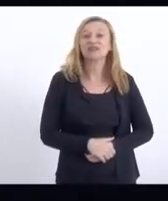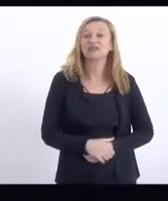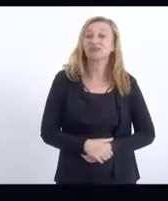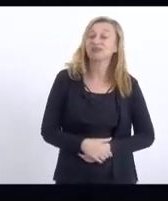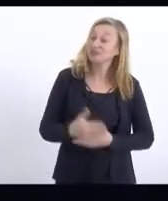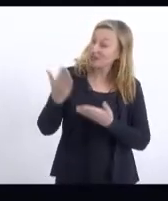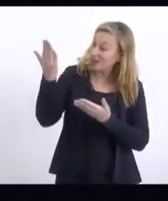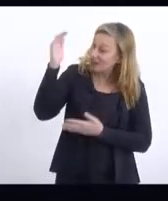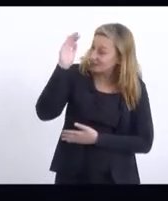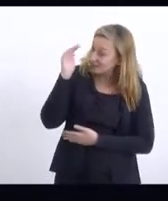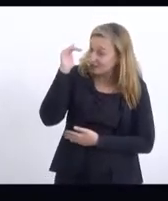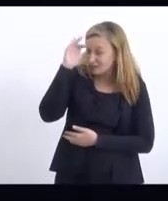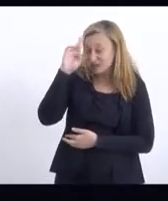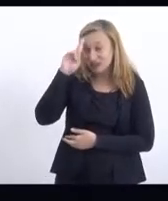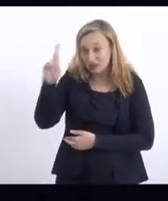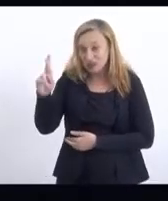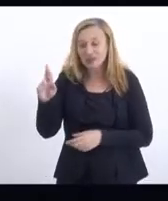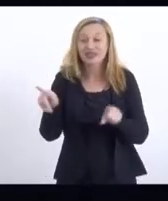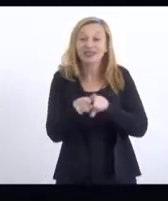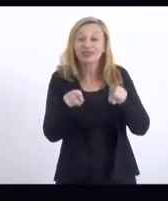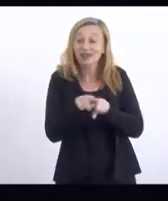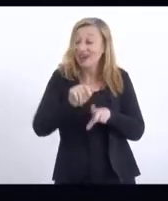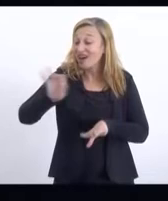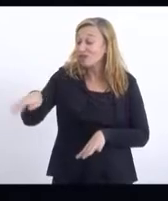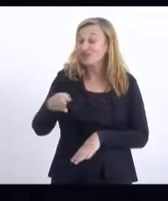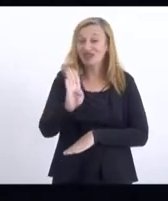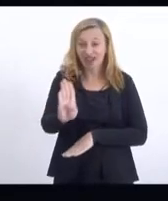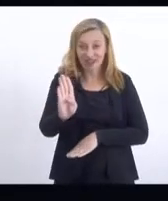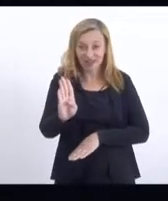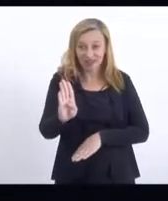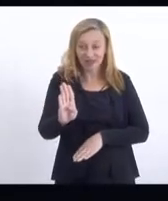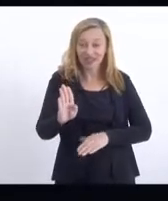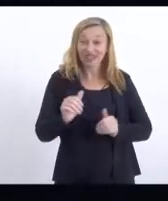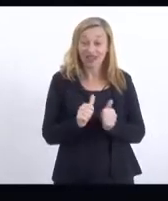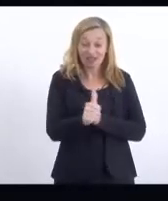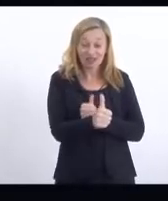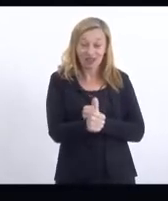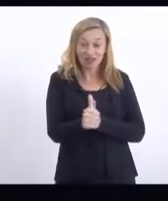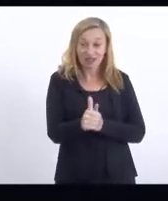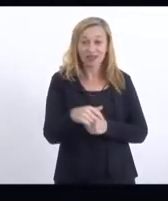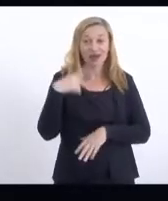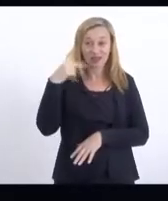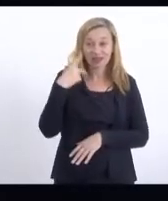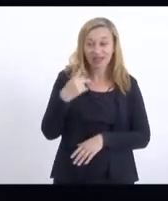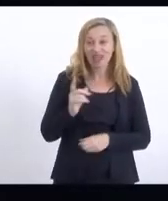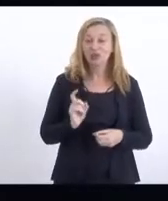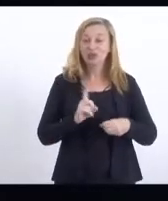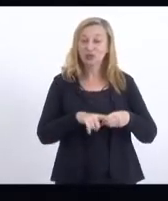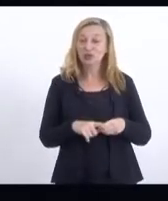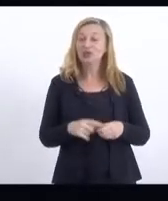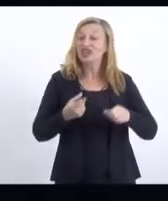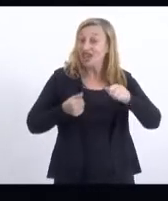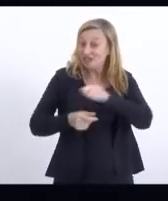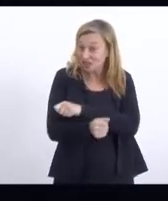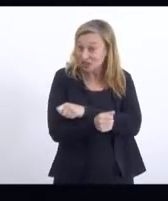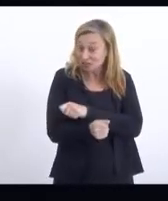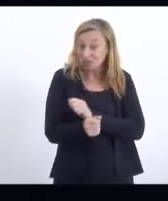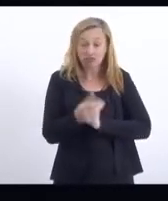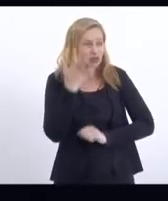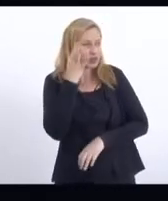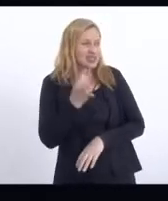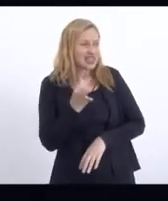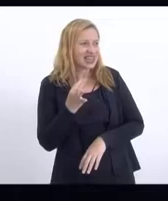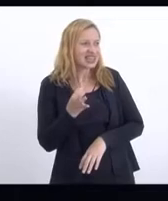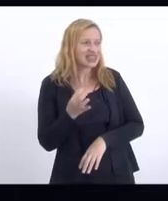você, né, como ao Jair, que está à frente da Frente Parlamentar de Consórcio, um investimento, não sei se posso falar o valor,